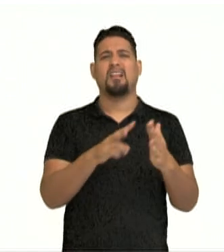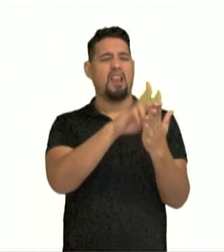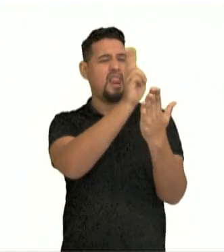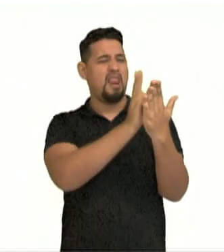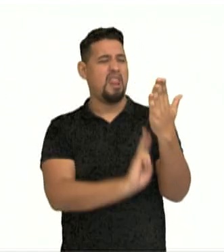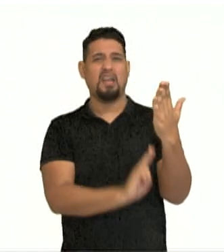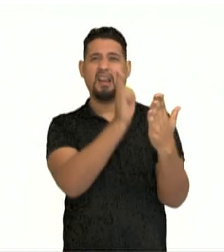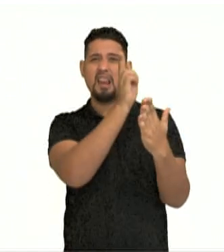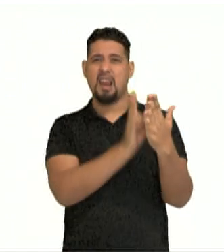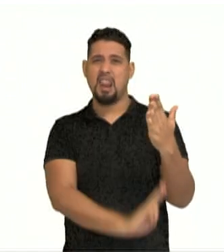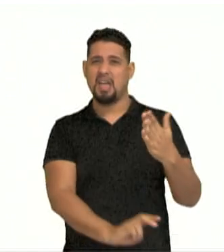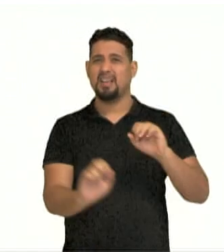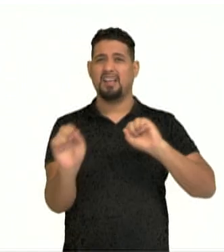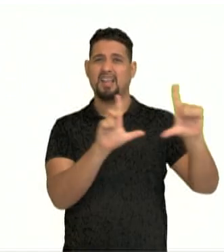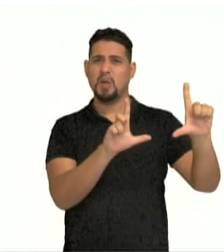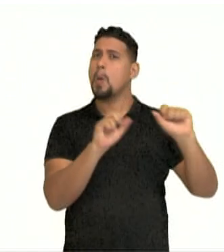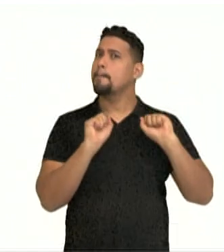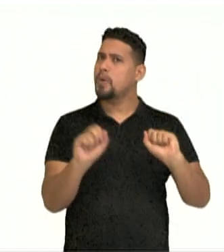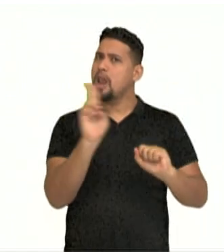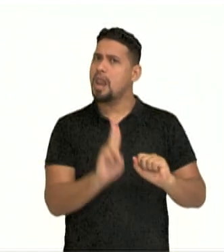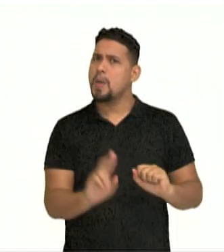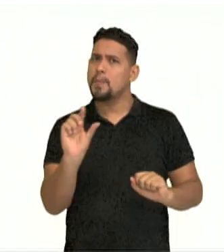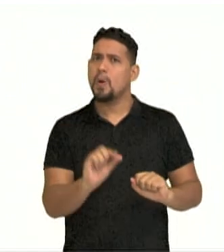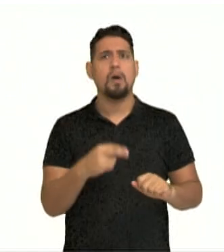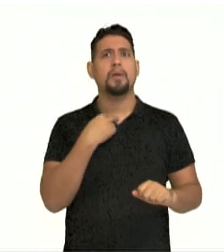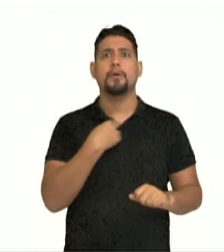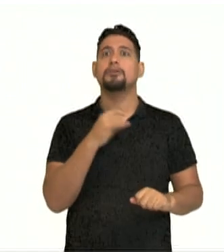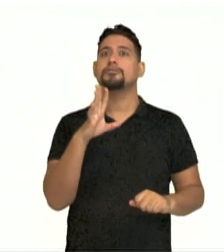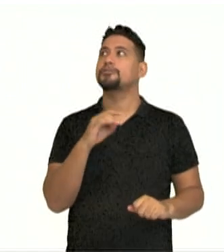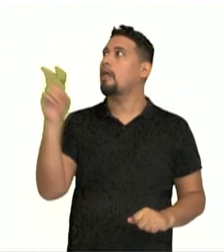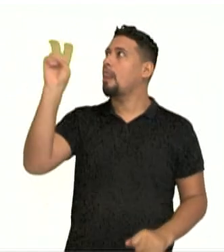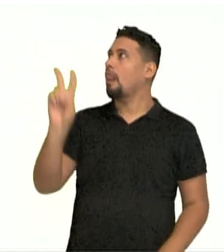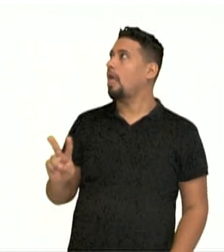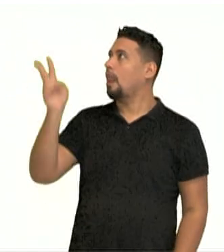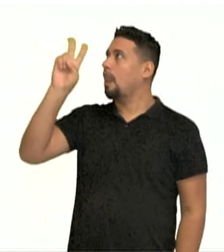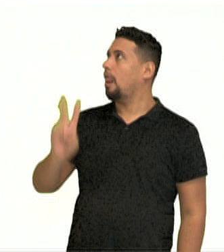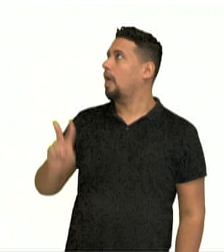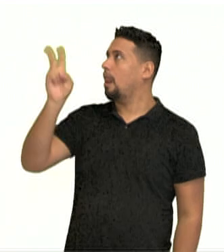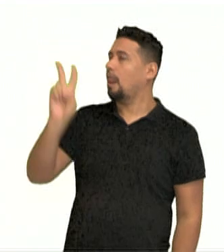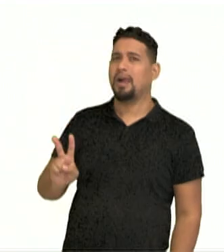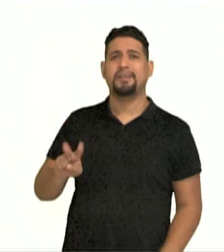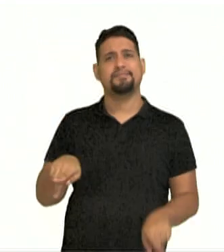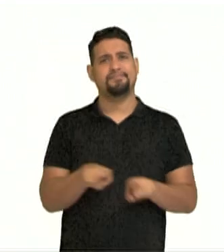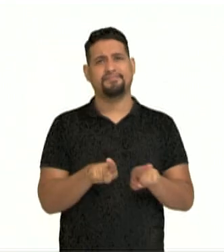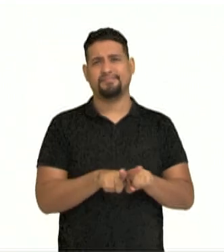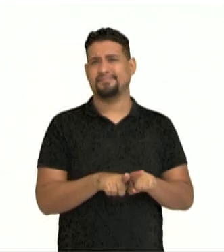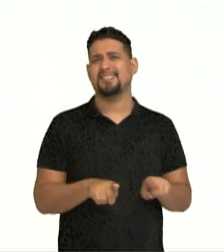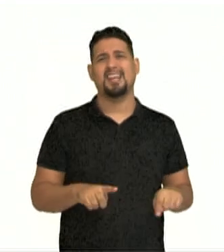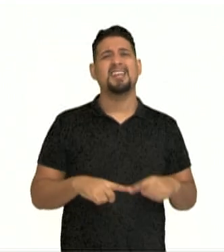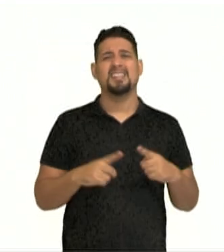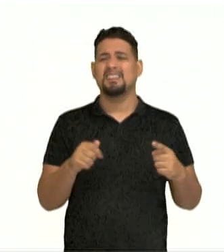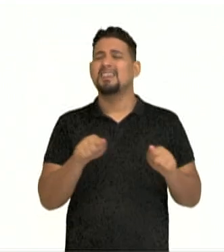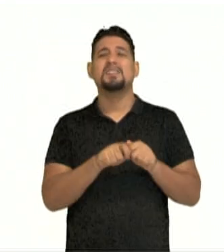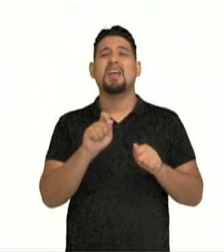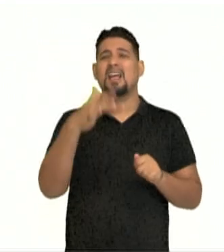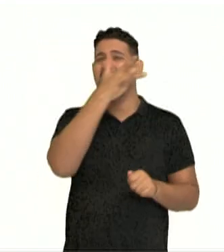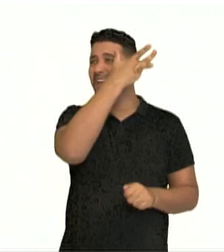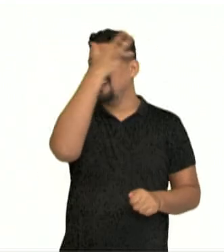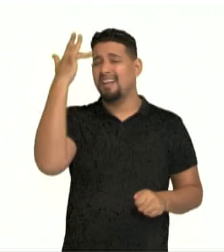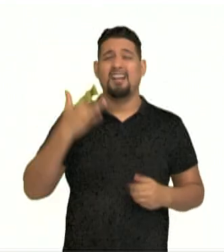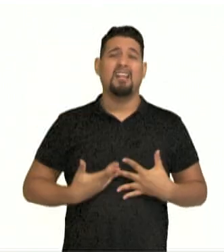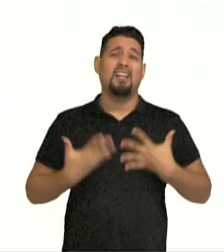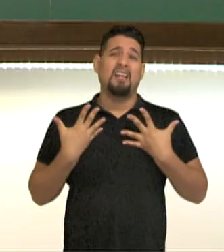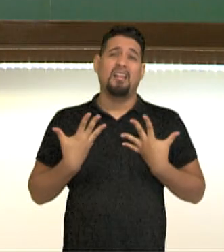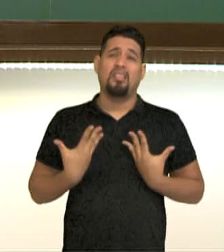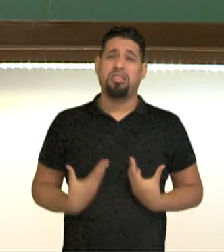é irritante. Você pode ler um pouco? Sim, mas não fique somente lendo slide ou cartaz, que isso vai fazer com que o público perca